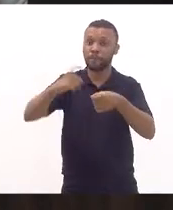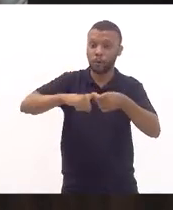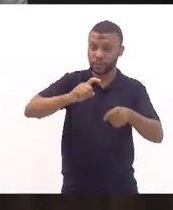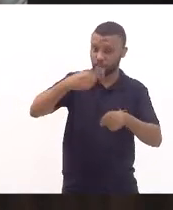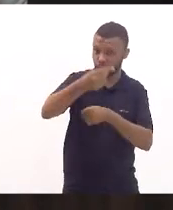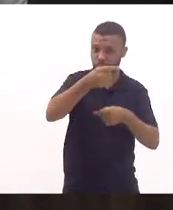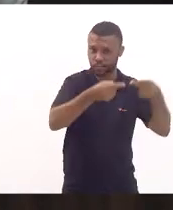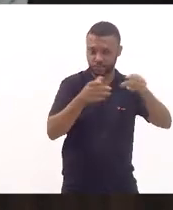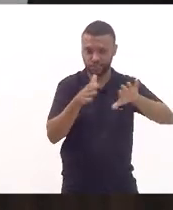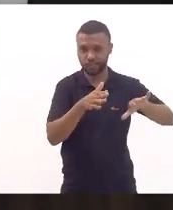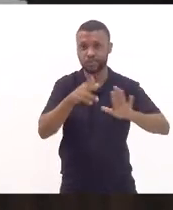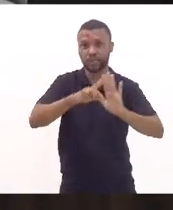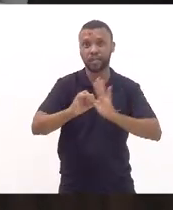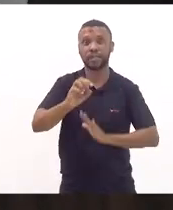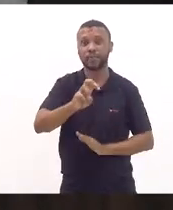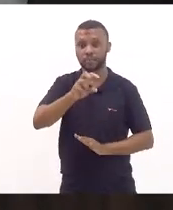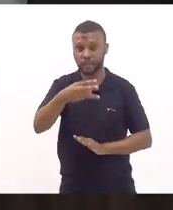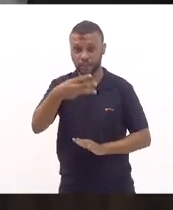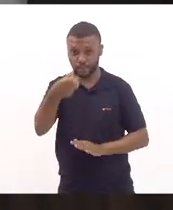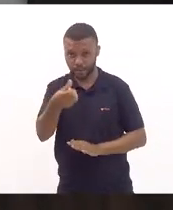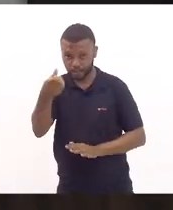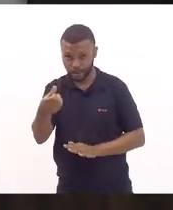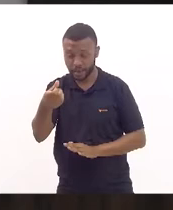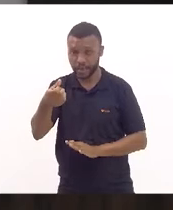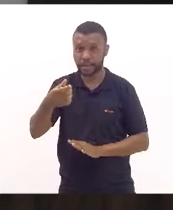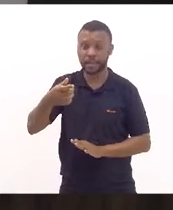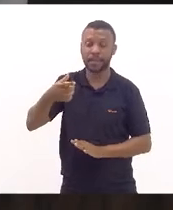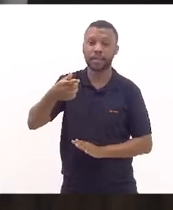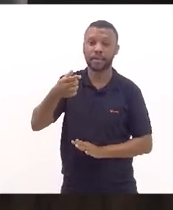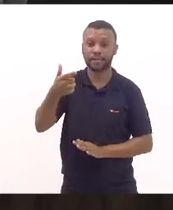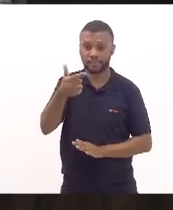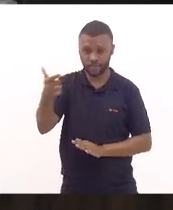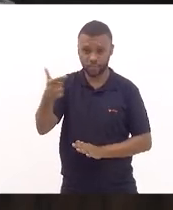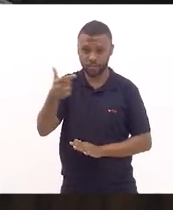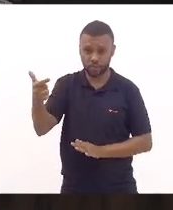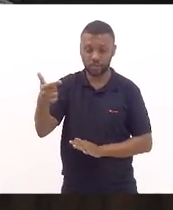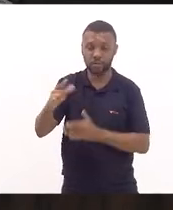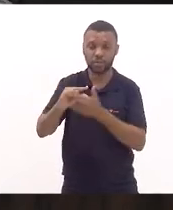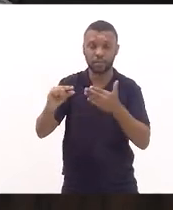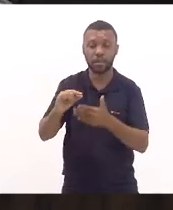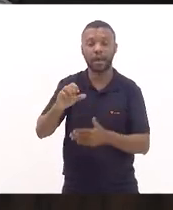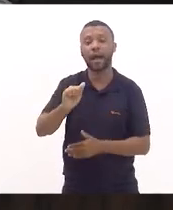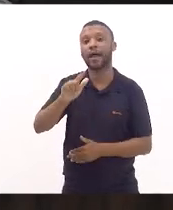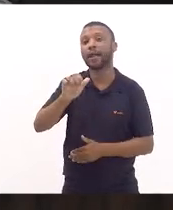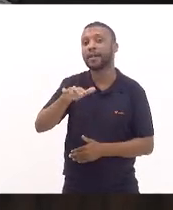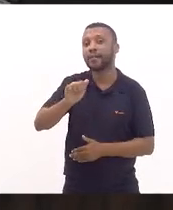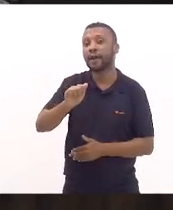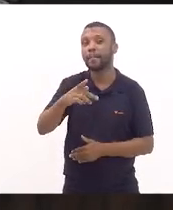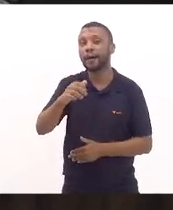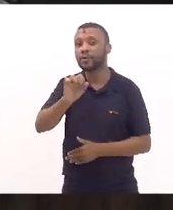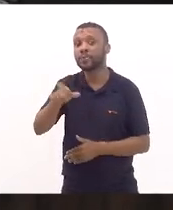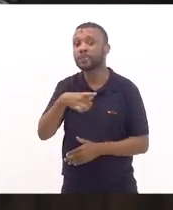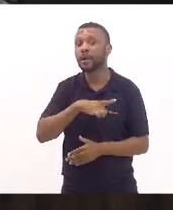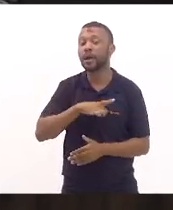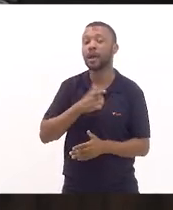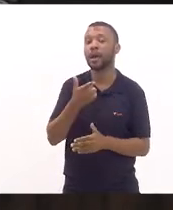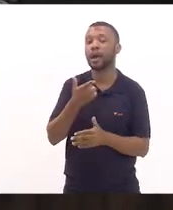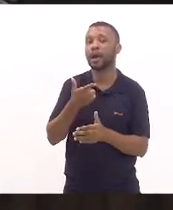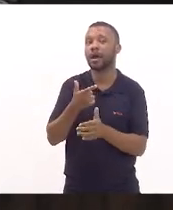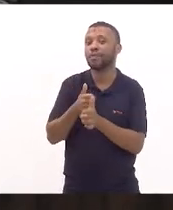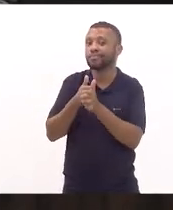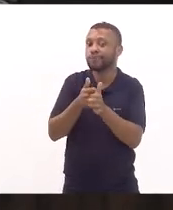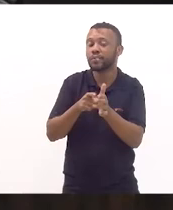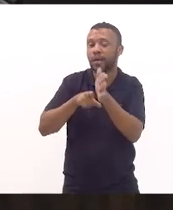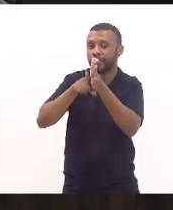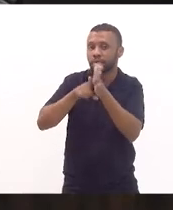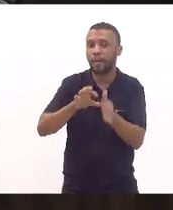de lei 533-622, de autoria do deputado Alana Passos, que dispõe sobre a prioridade na tramitação de investigação policial